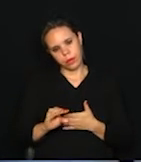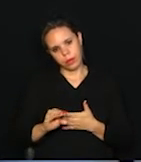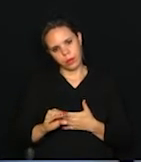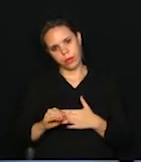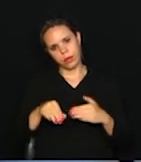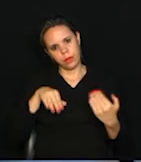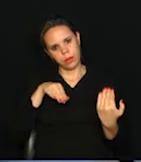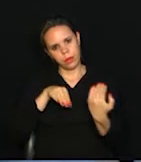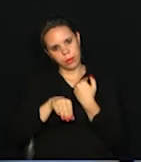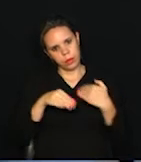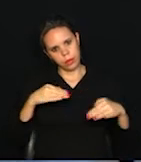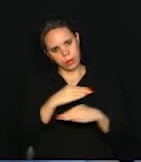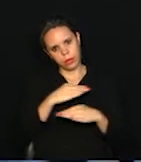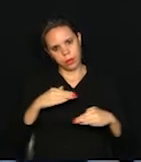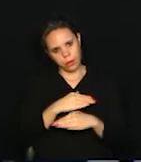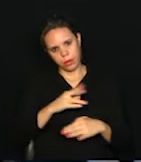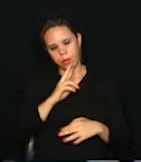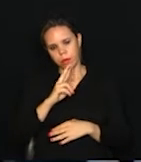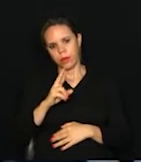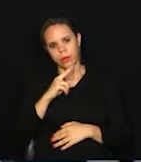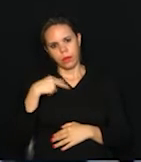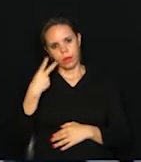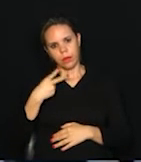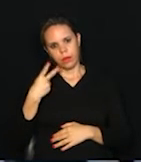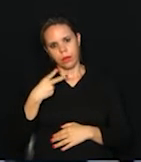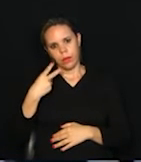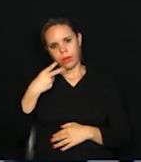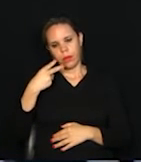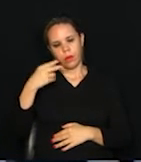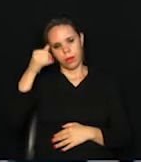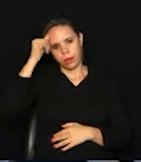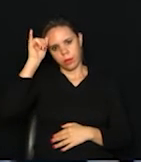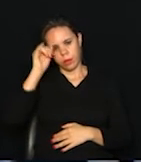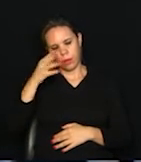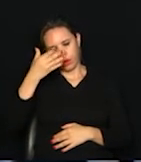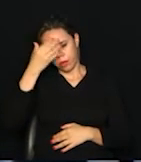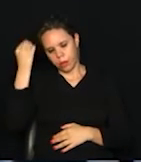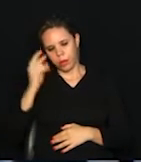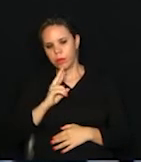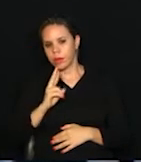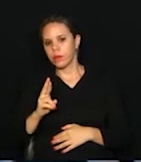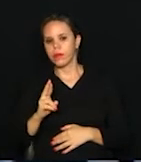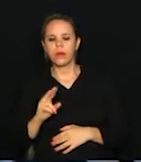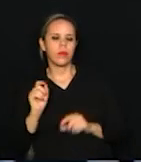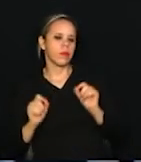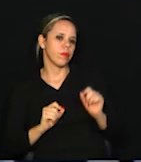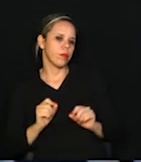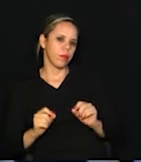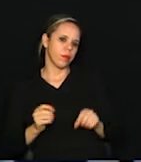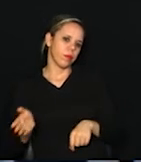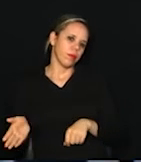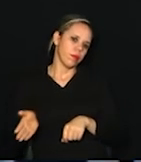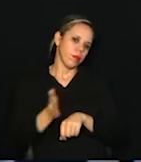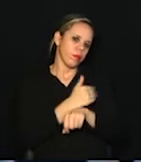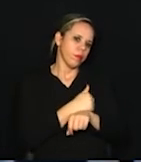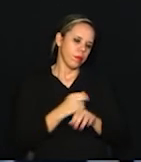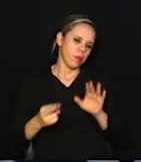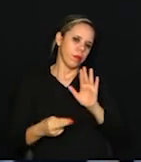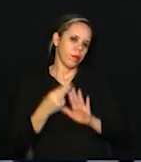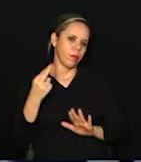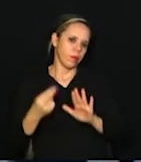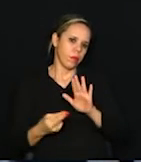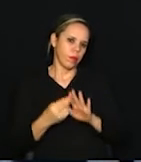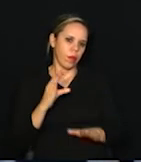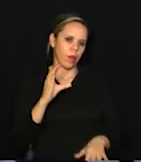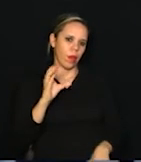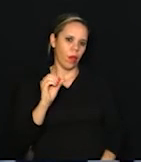mobilidade. Eu queria também responder ao vereador Paulo Búfalo, que eu acabei me esquecendo, que antes dessas resoluções do